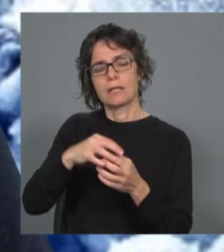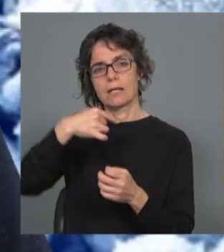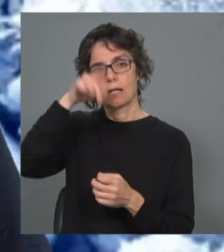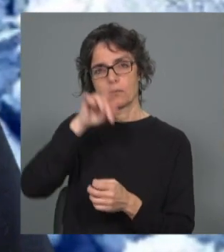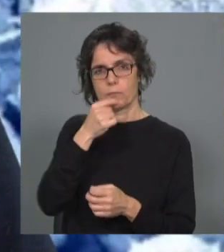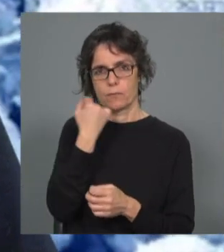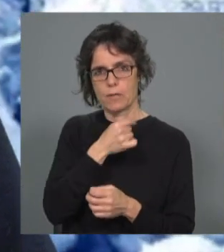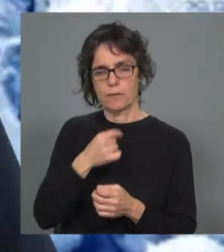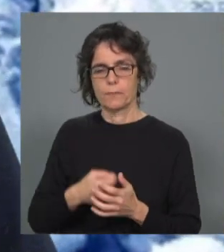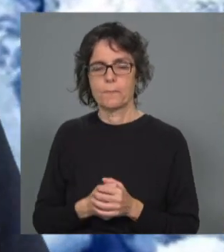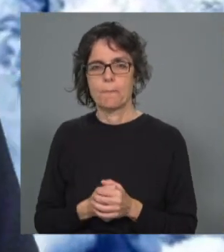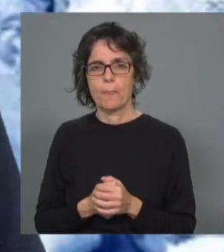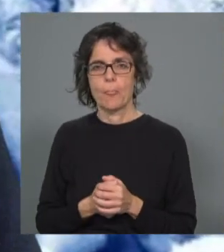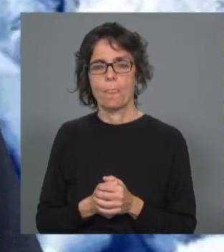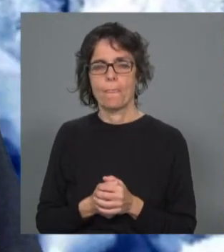de maio.